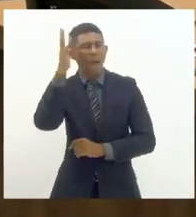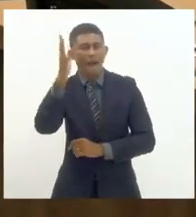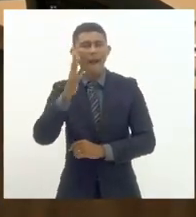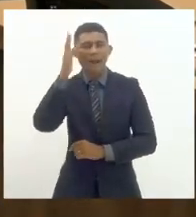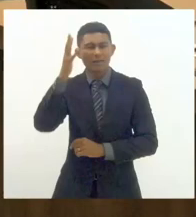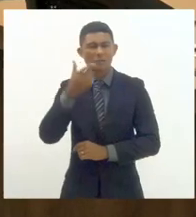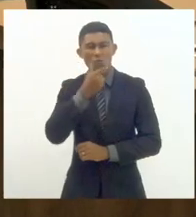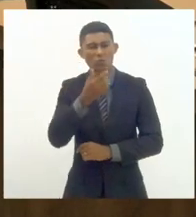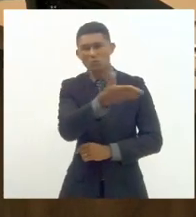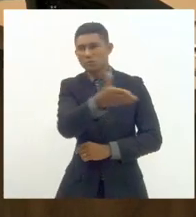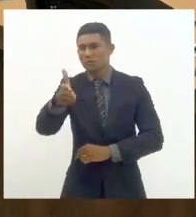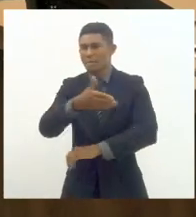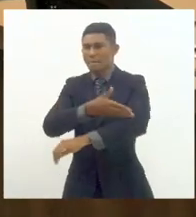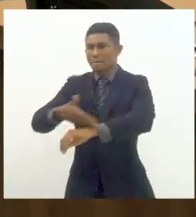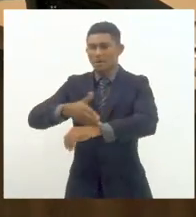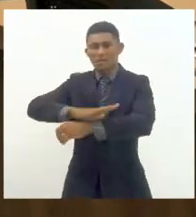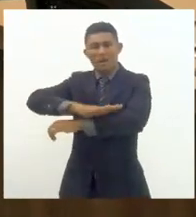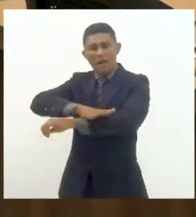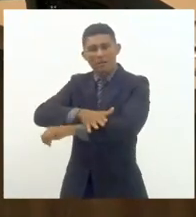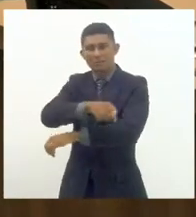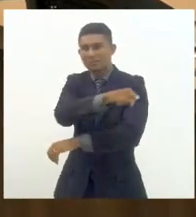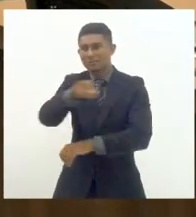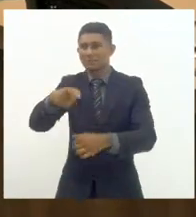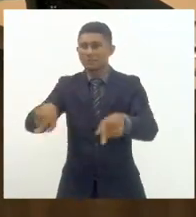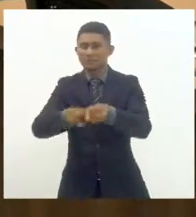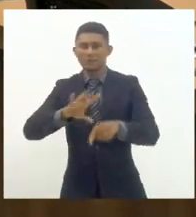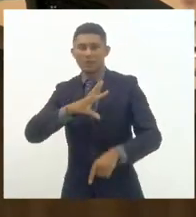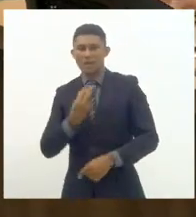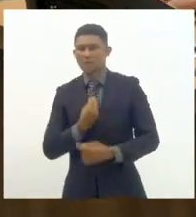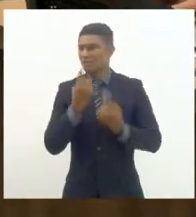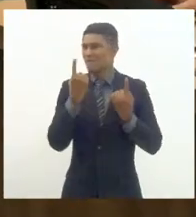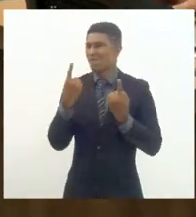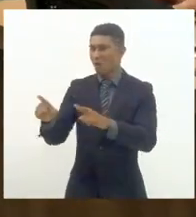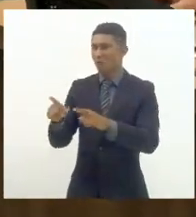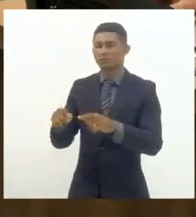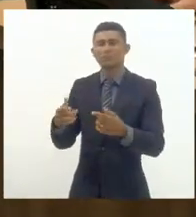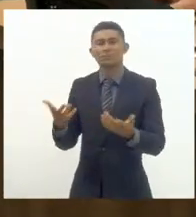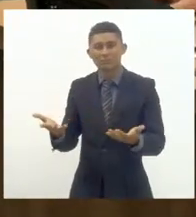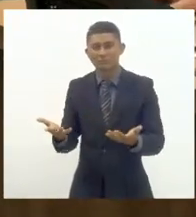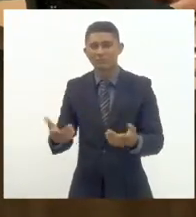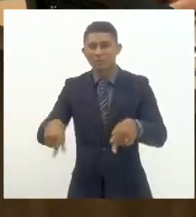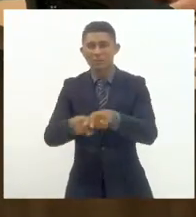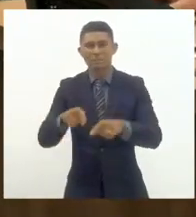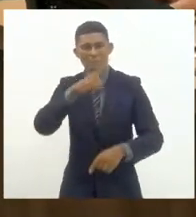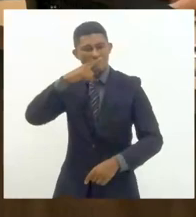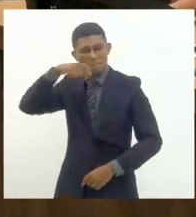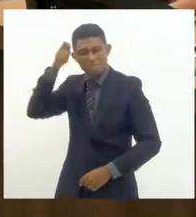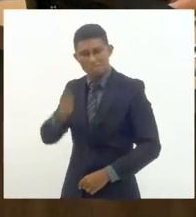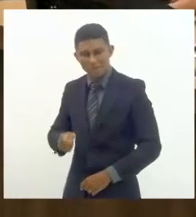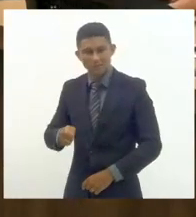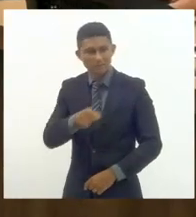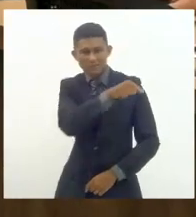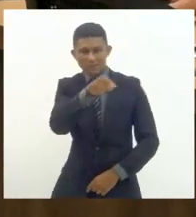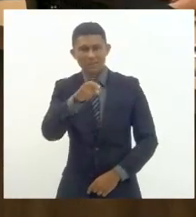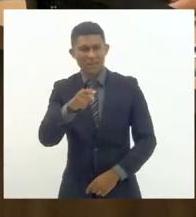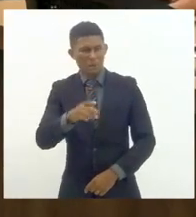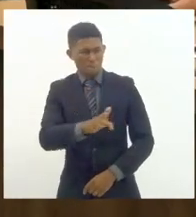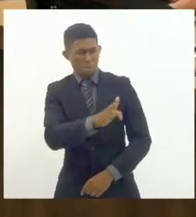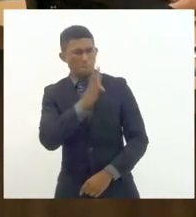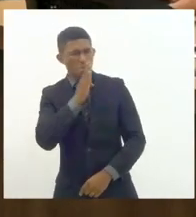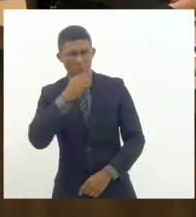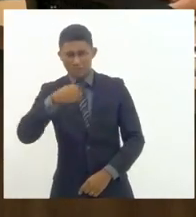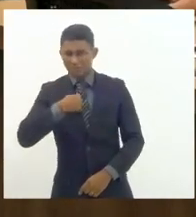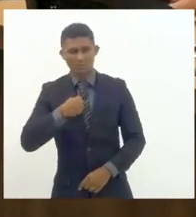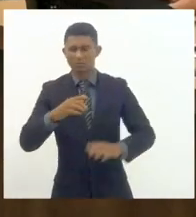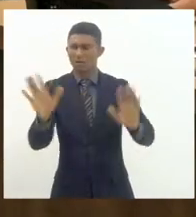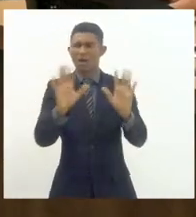homens brancos, racistas, transfóbicos, misógino, machistas, não calarão a minha voz.